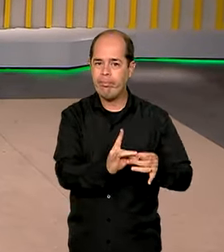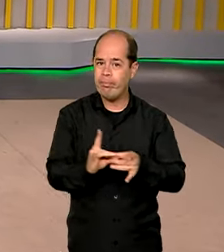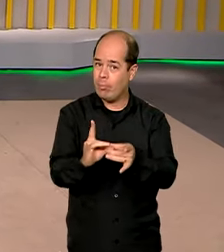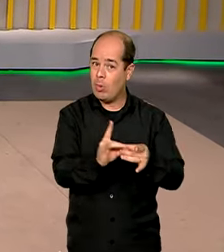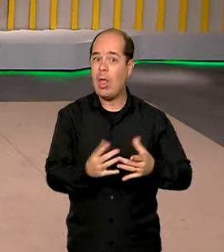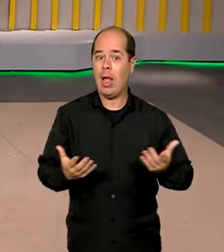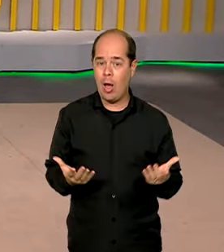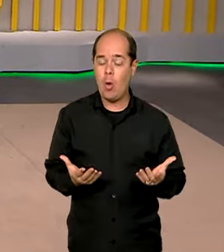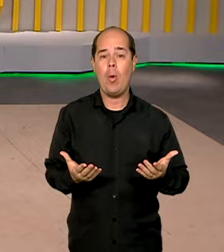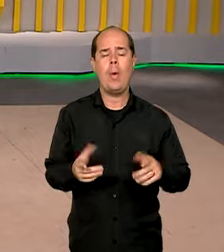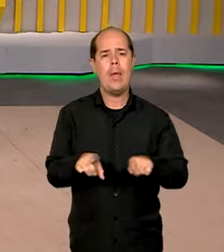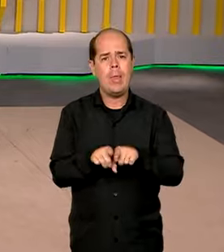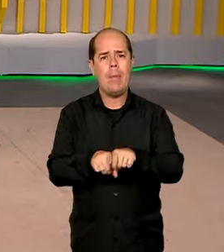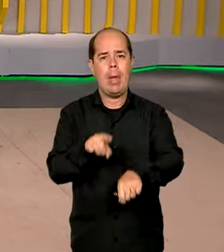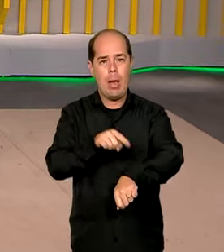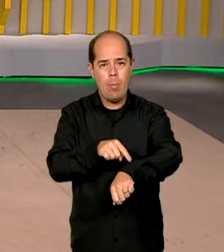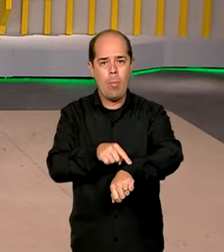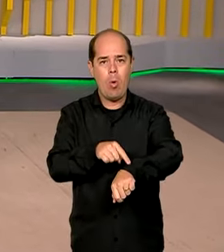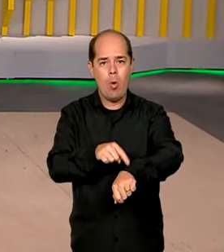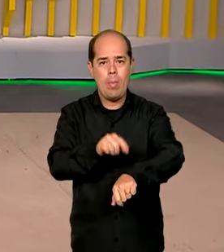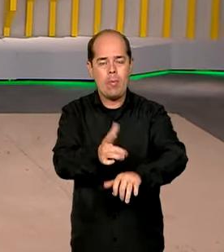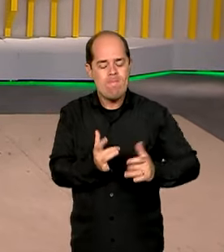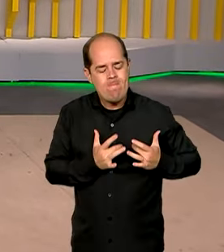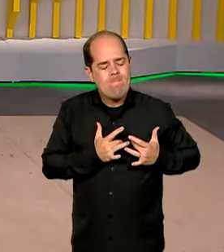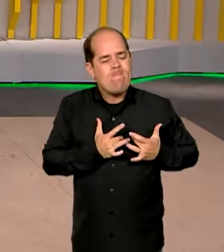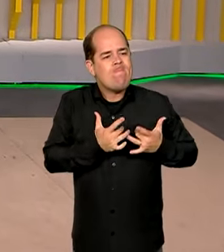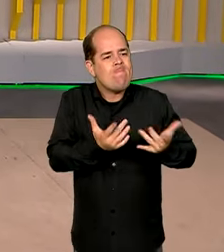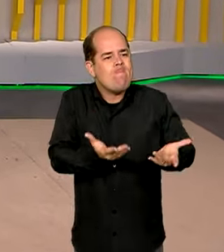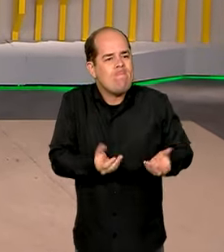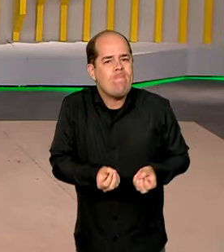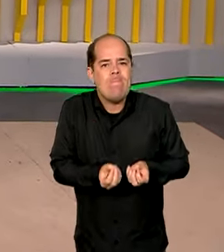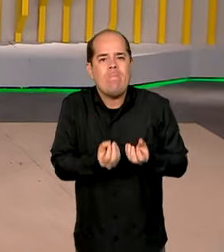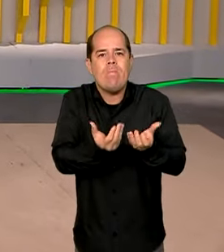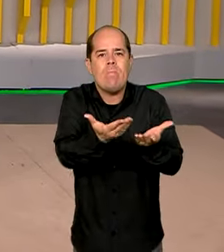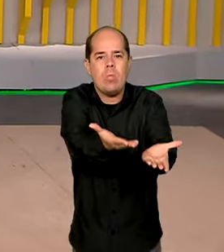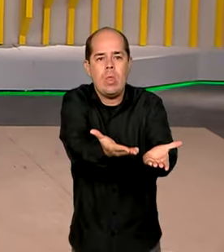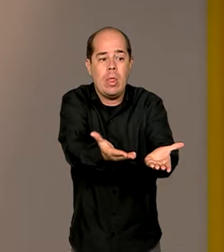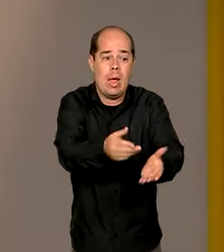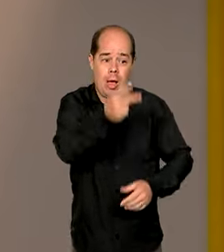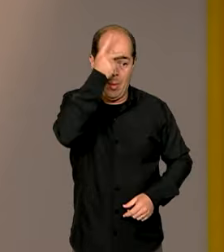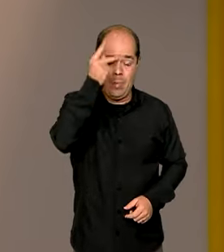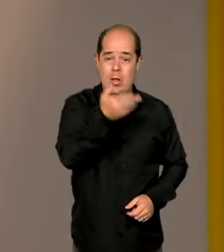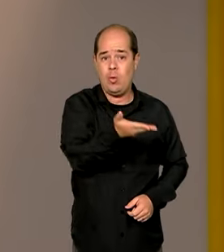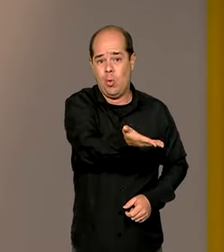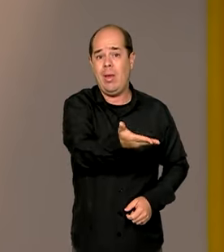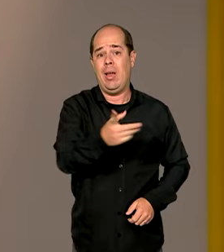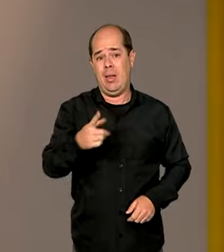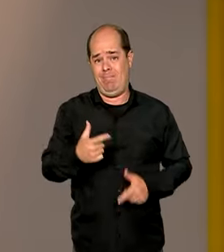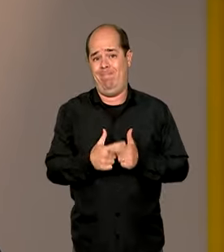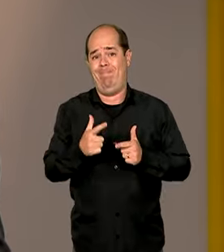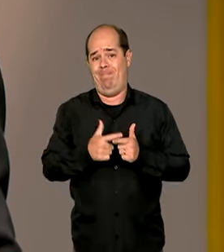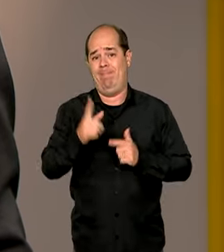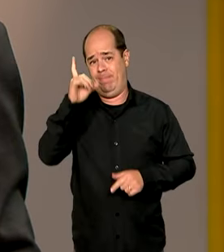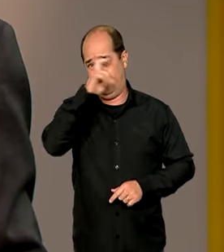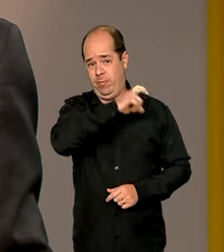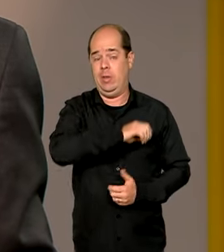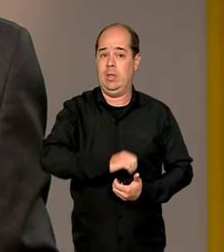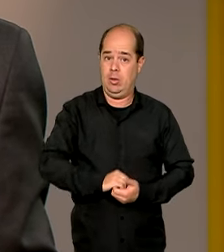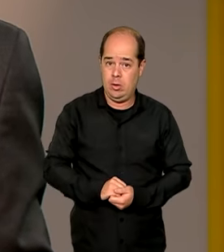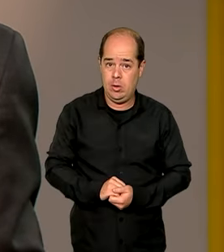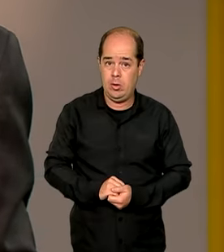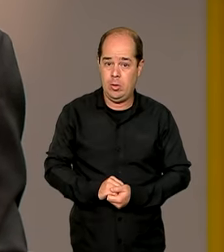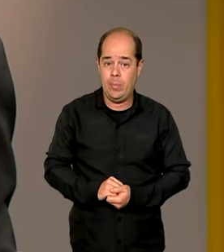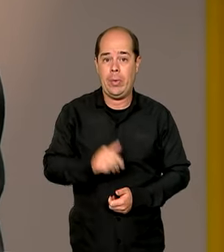é momento também de solidariedade com aqueles que passam por alguma dificuldade. É verdade, Ana. E por aqui no Brasil, o